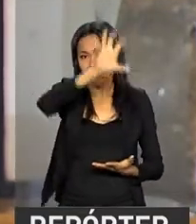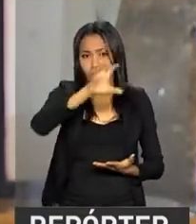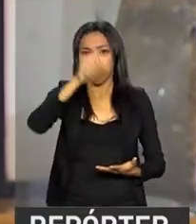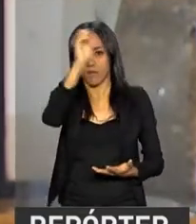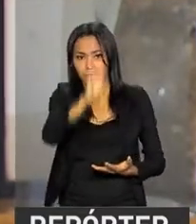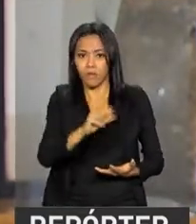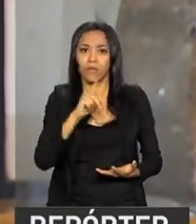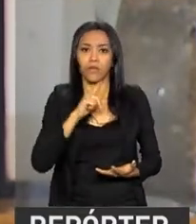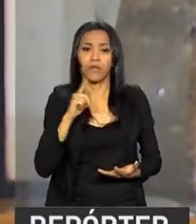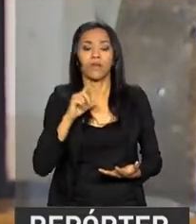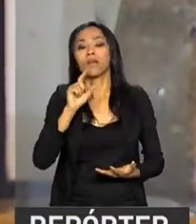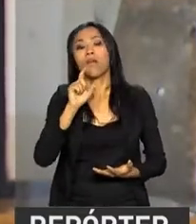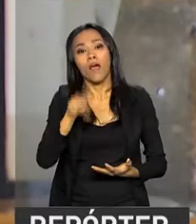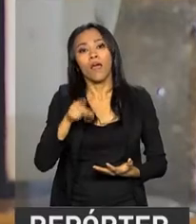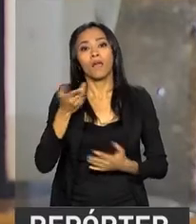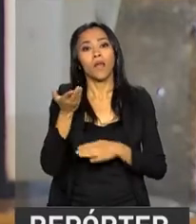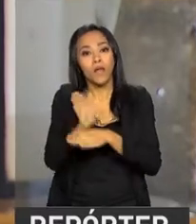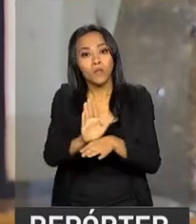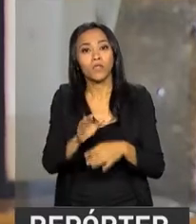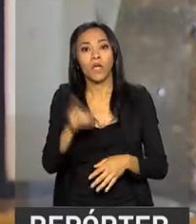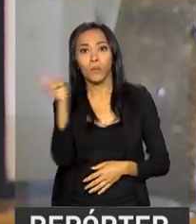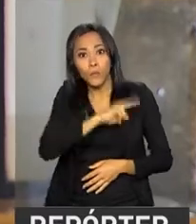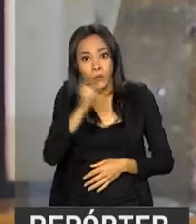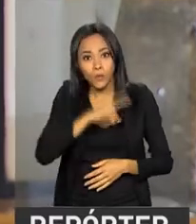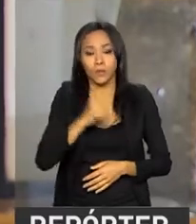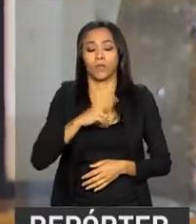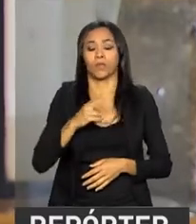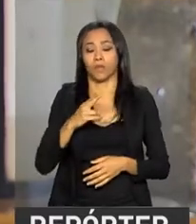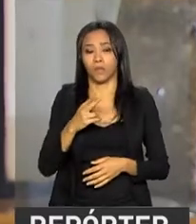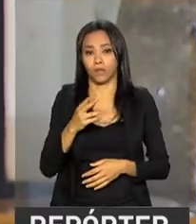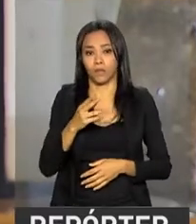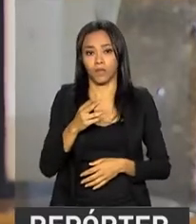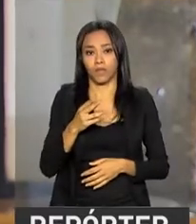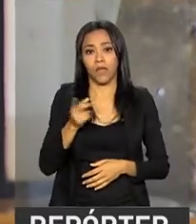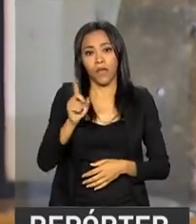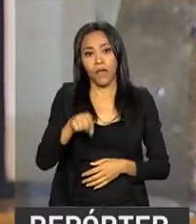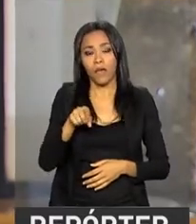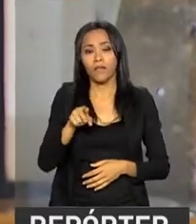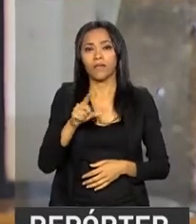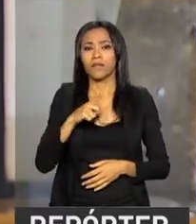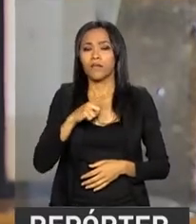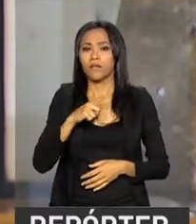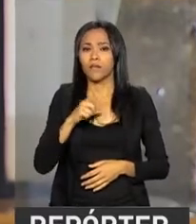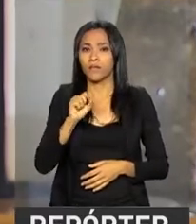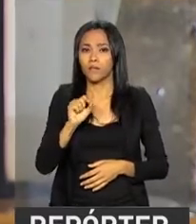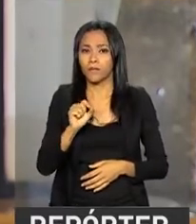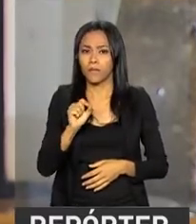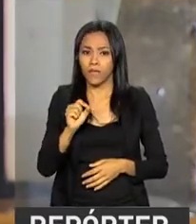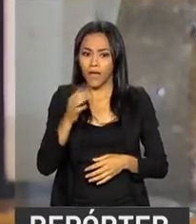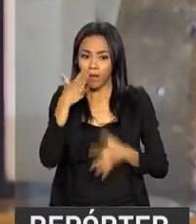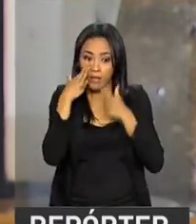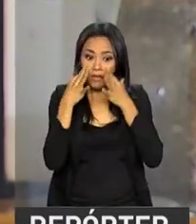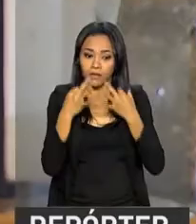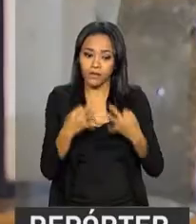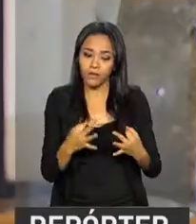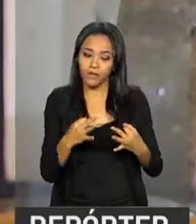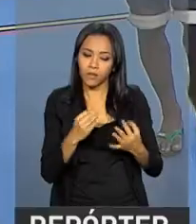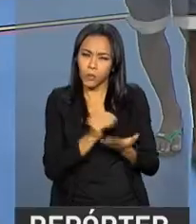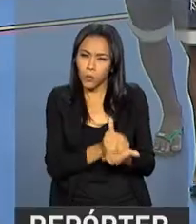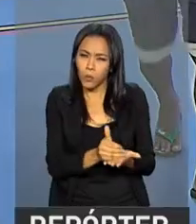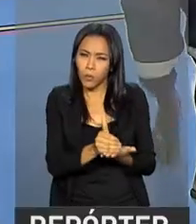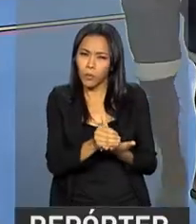para atender a rede de urgência e emergência ela está principalmente intermediário entre a atenção primária e atenção hospitalar